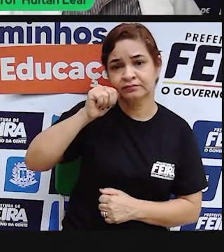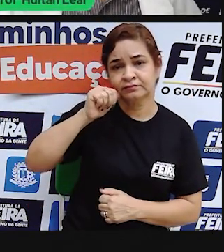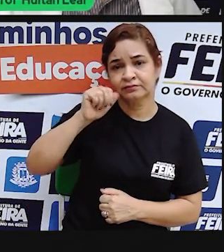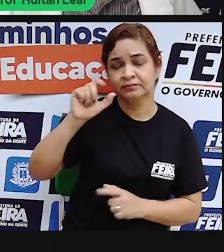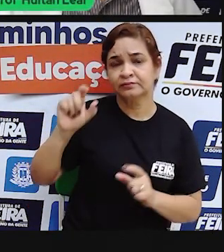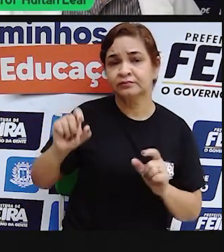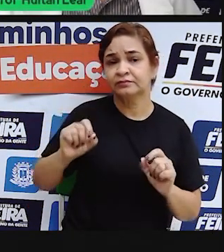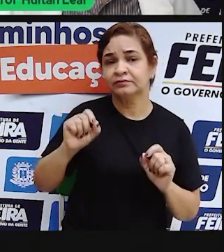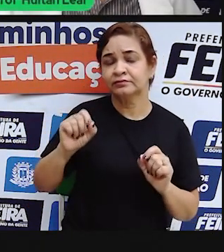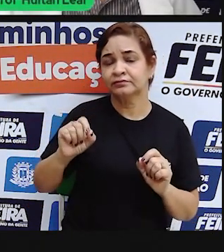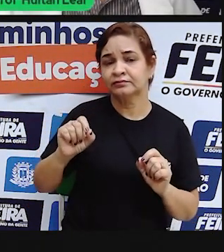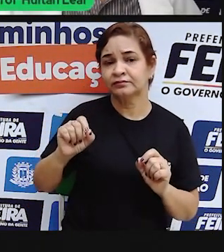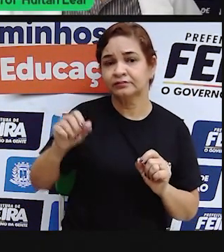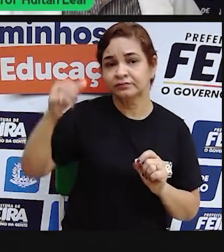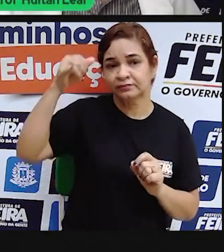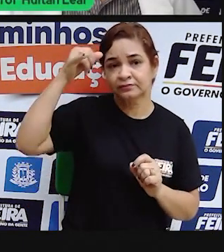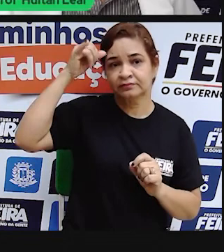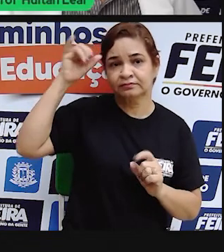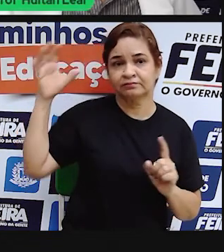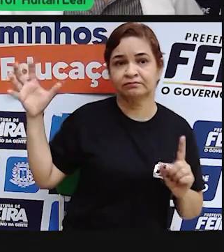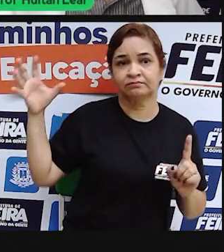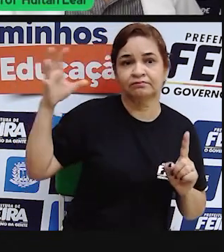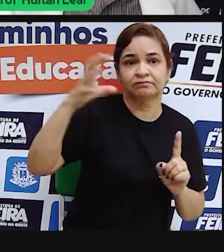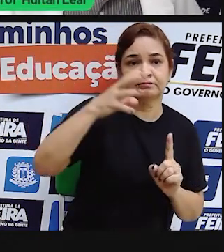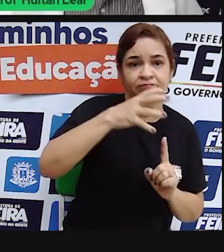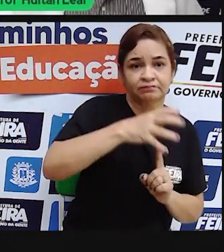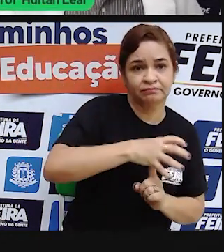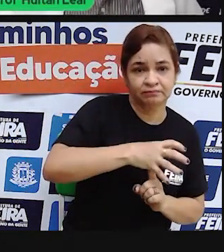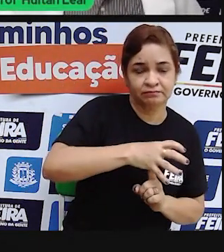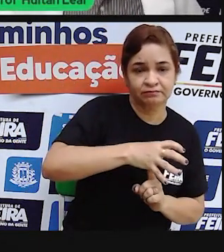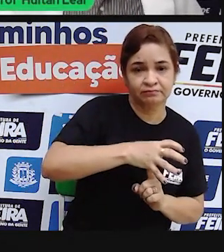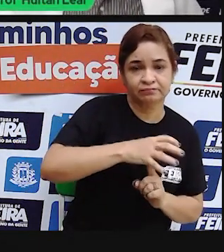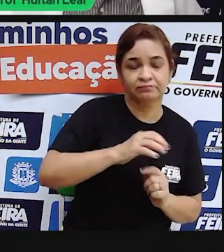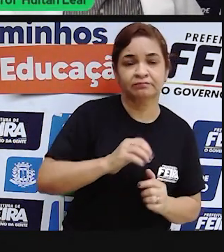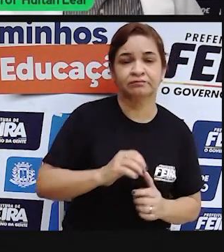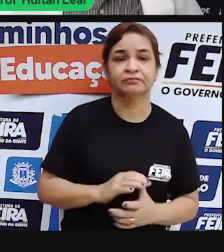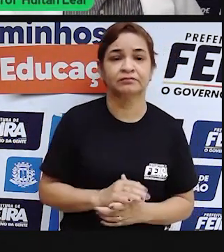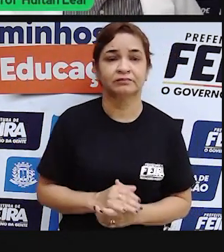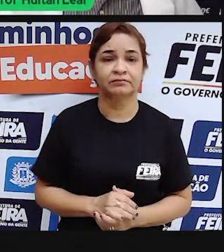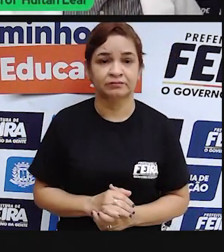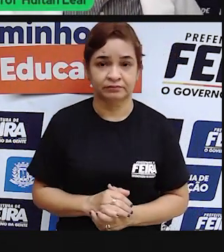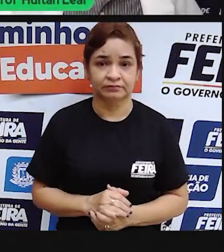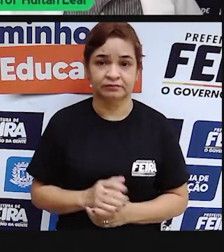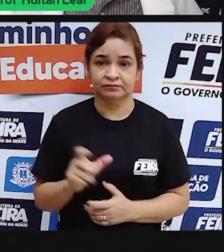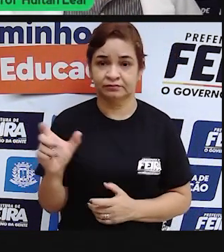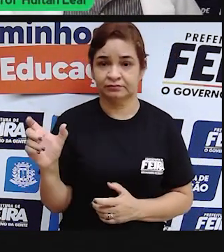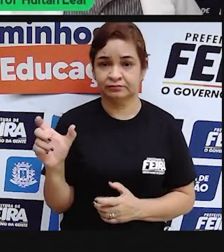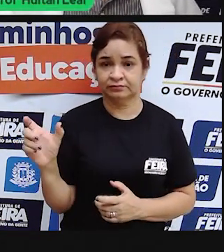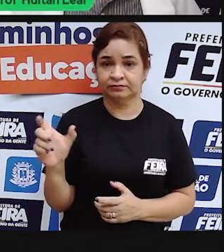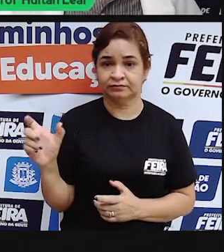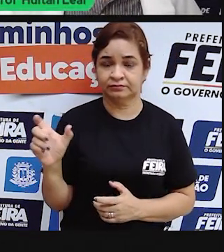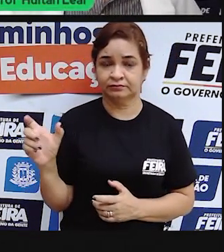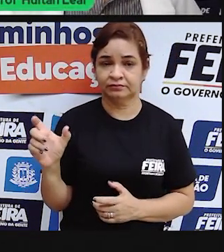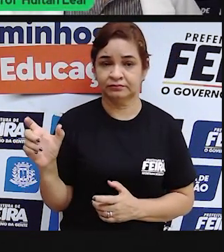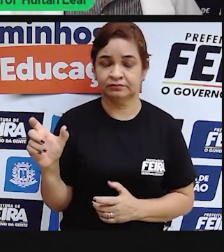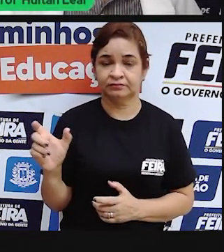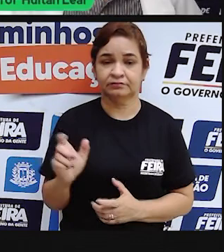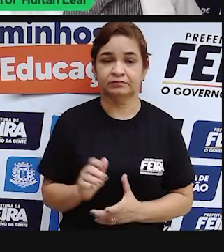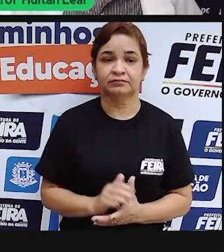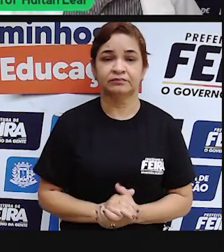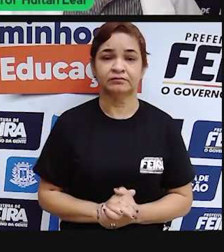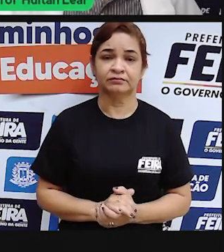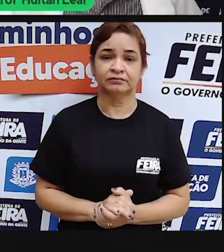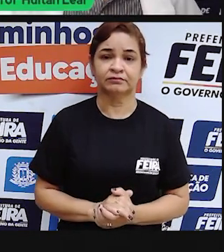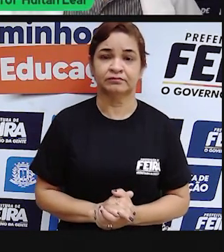menina? A vaca. Lembra daquele exemplo anterior? Então, aqui se parece com aquele.